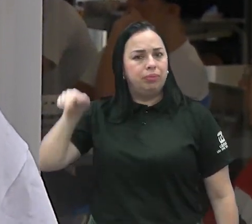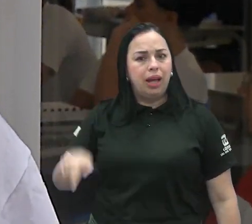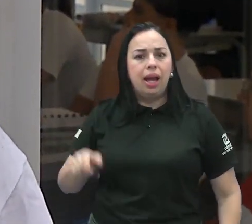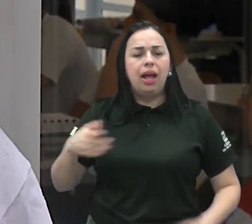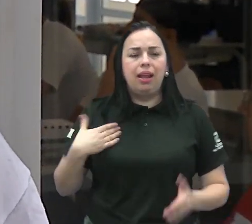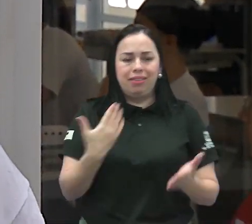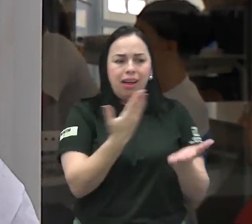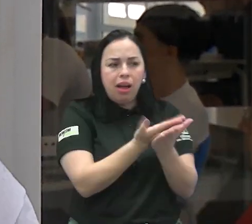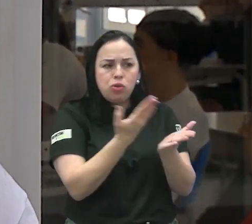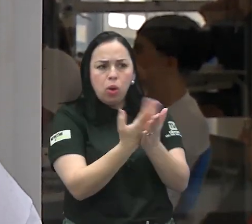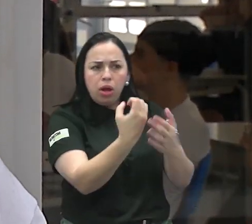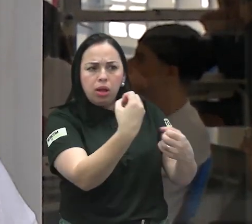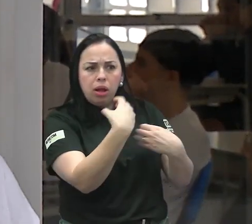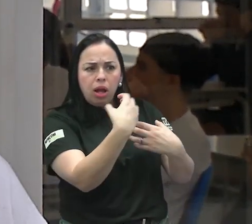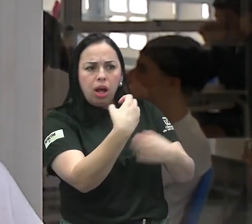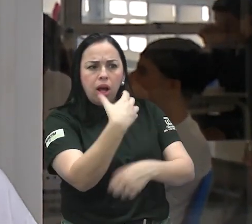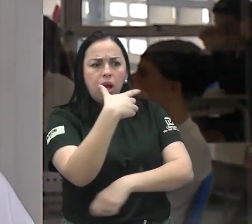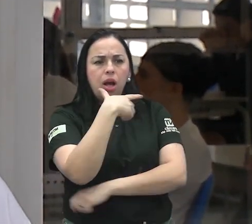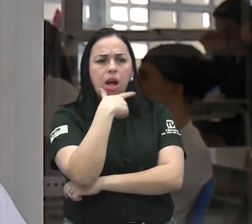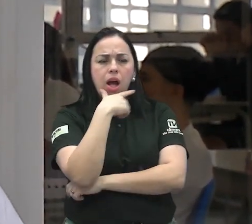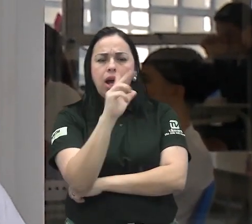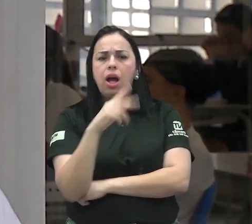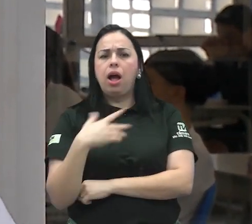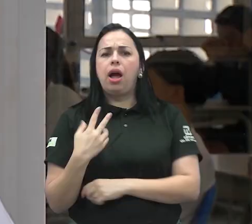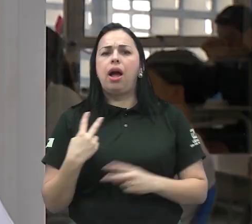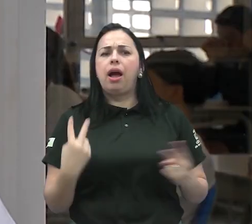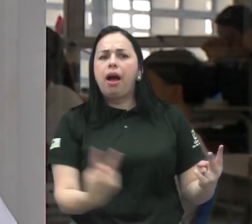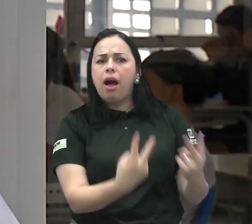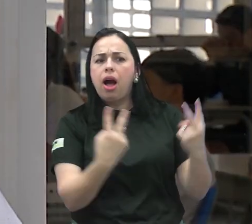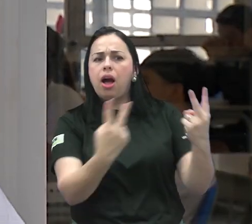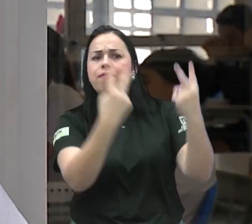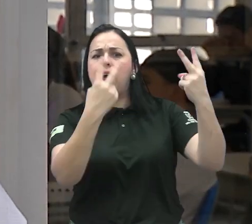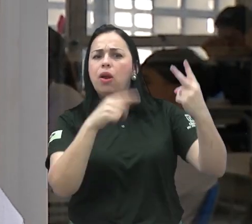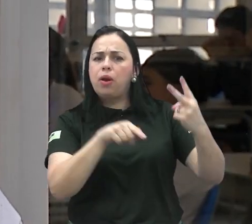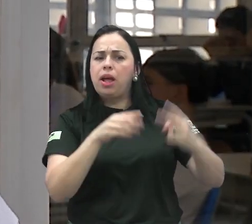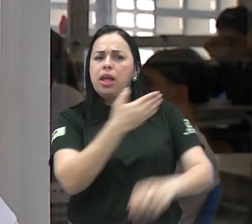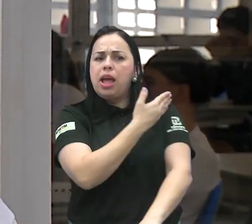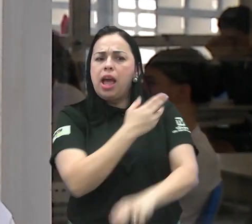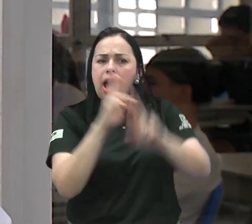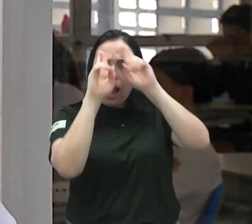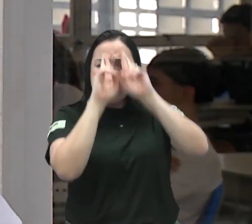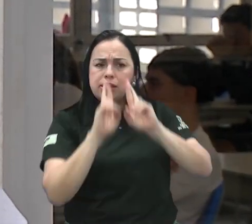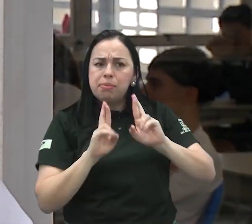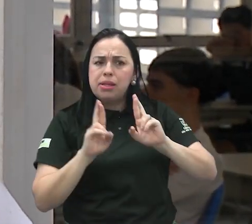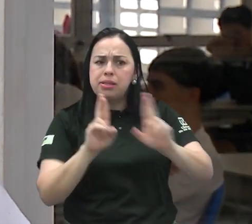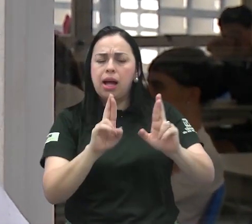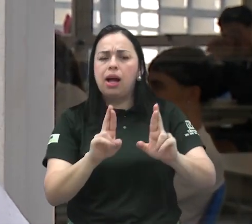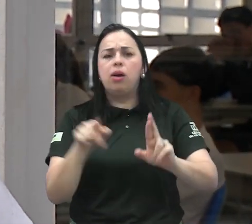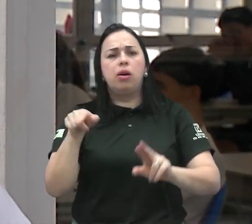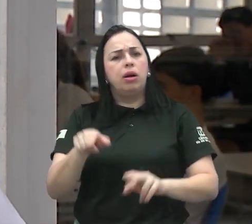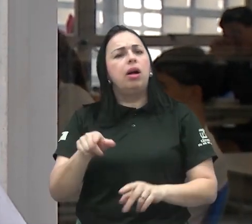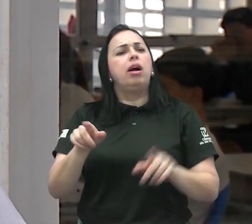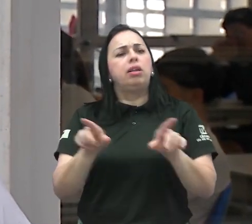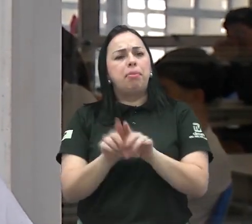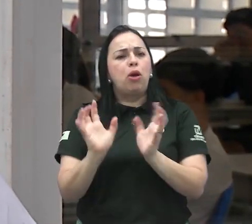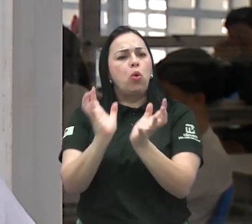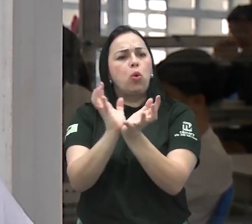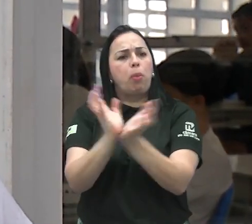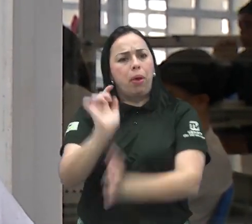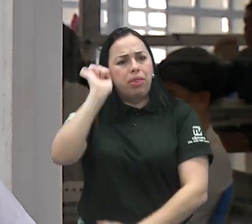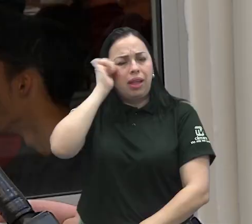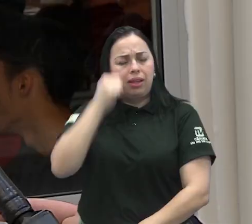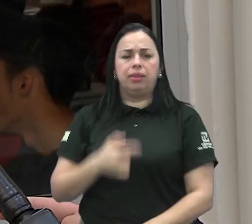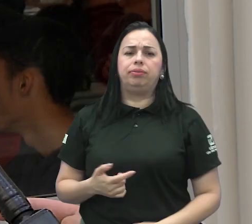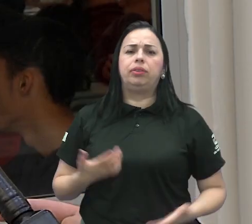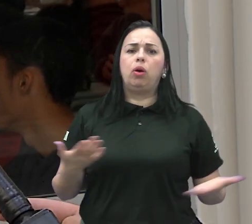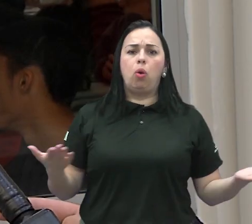a Blue. Segundo a estudante, durante as aulas, ela reconheceu a importância de respeitar os costumes vindos das pessoas